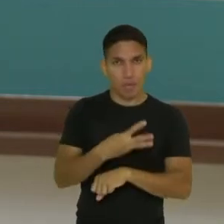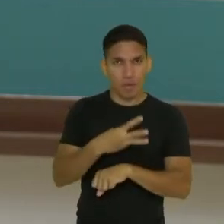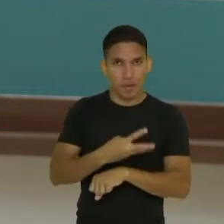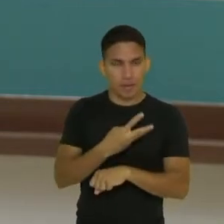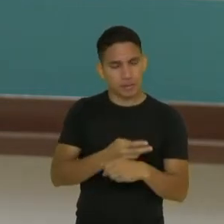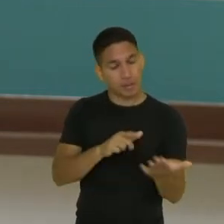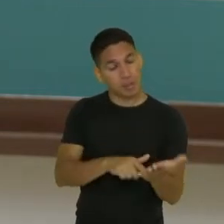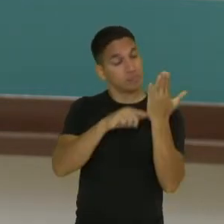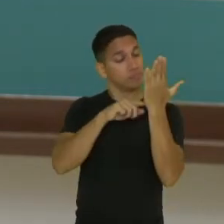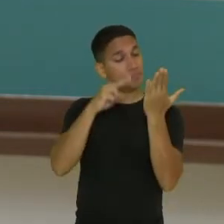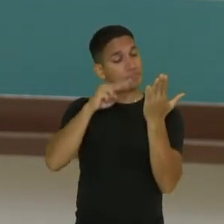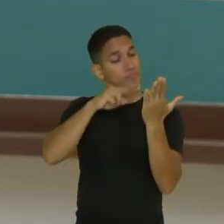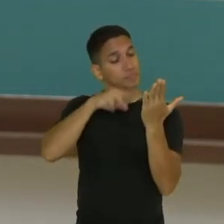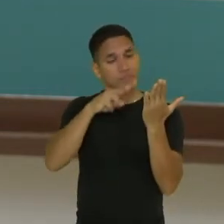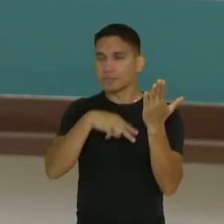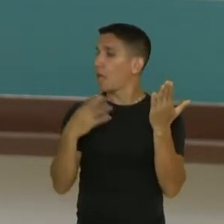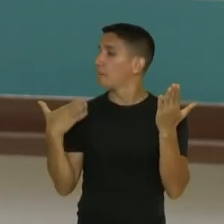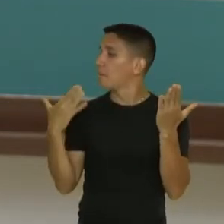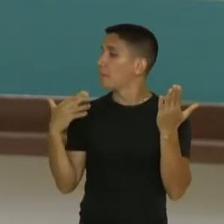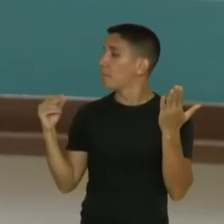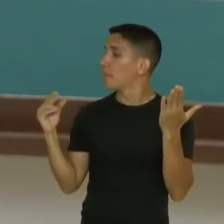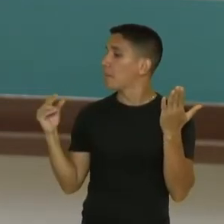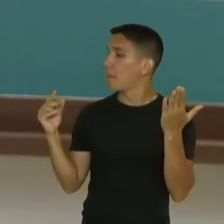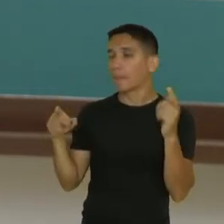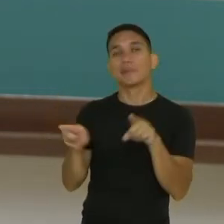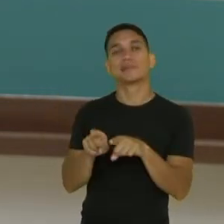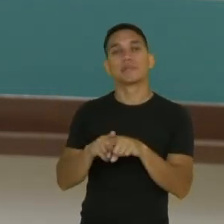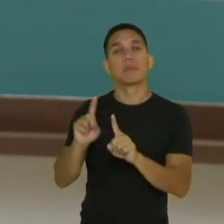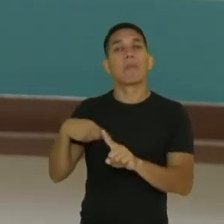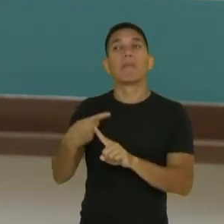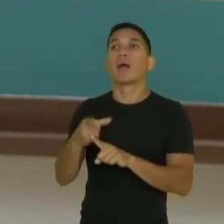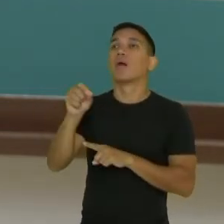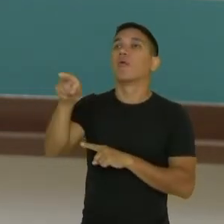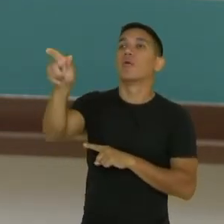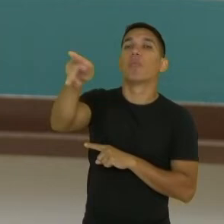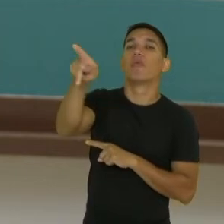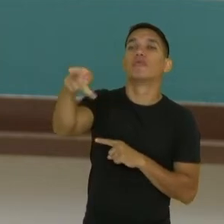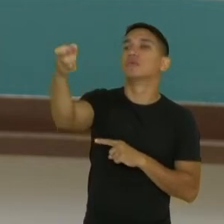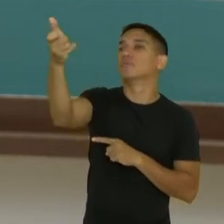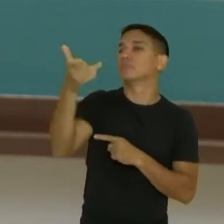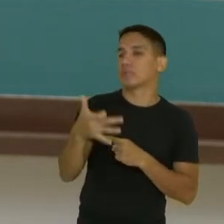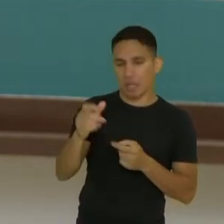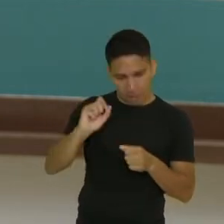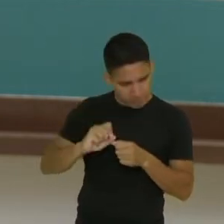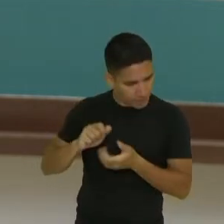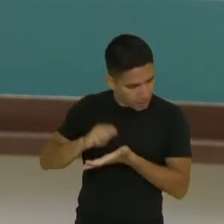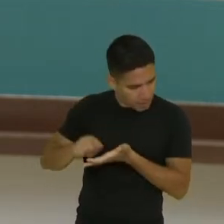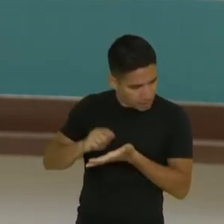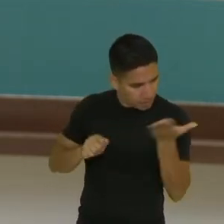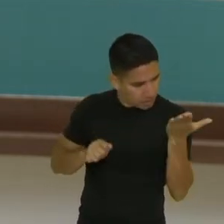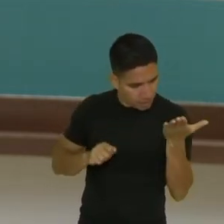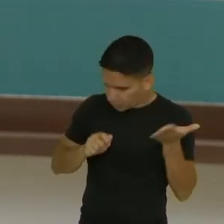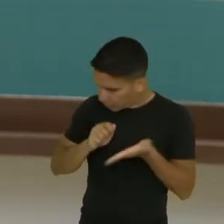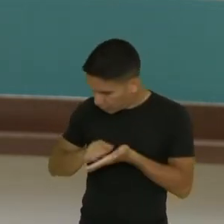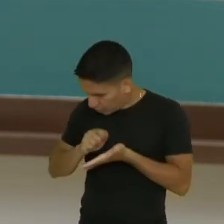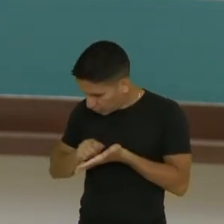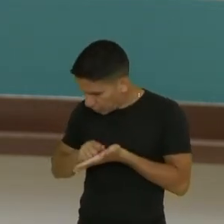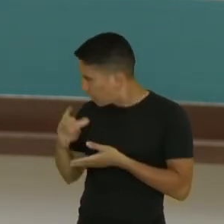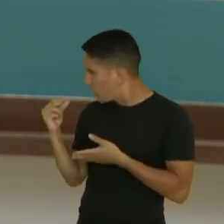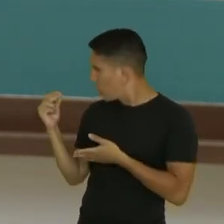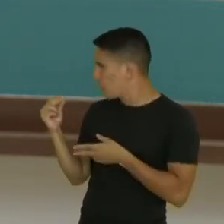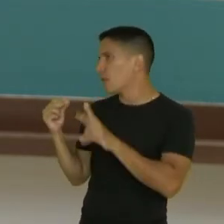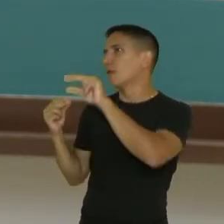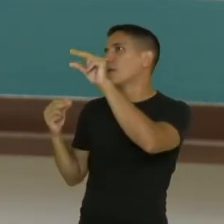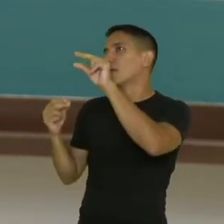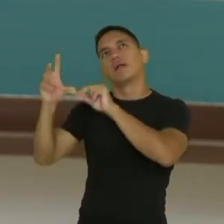pelo celular, conversar com colegas e ouvir as explicações do professor, fazer as tarefas, quer dizer, na